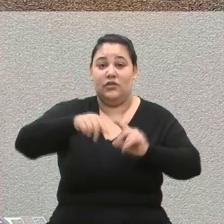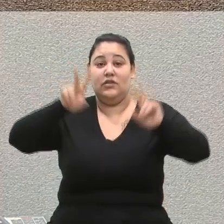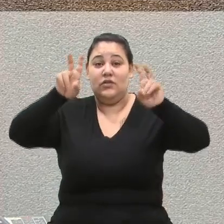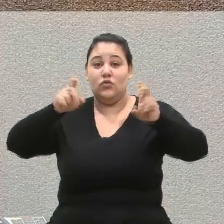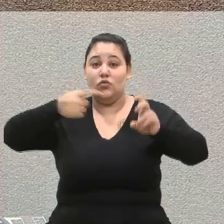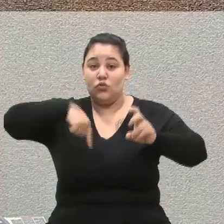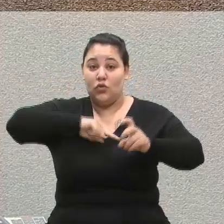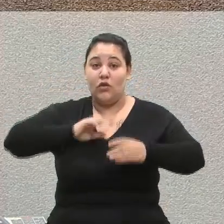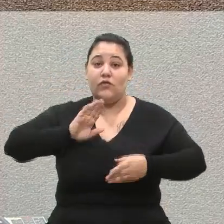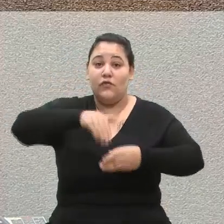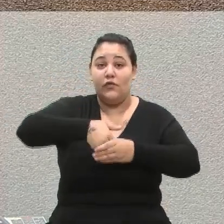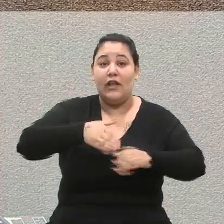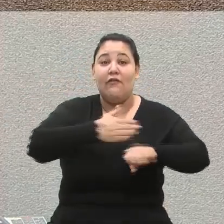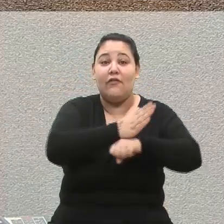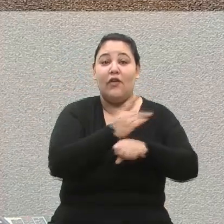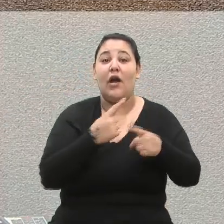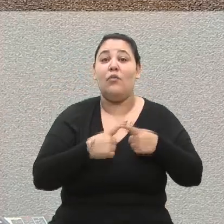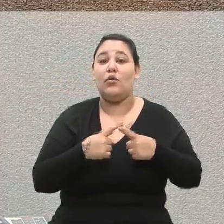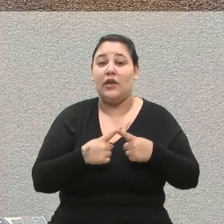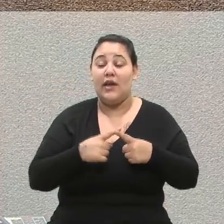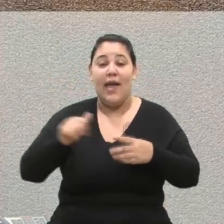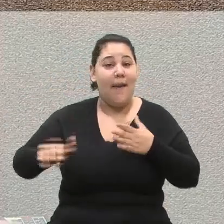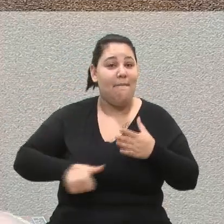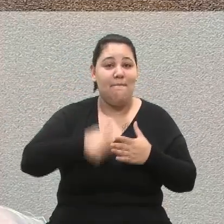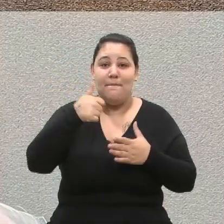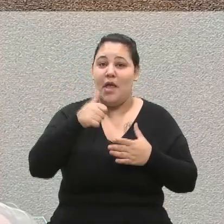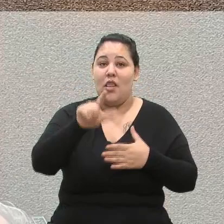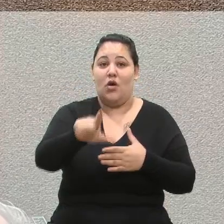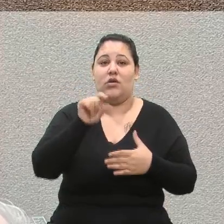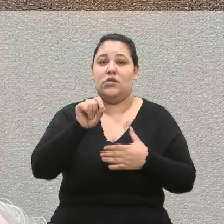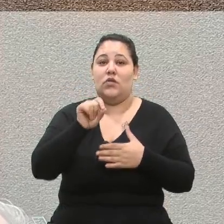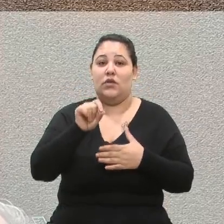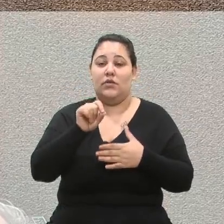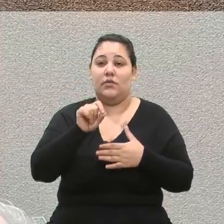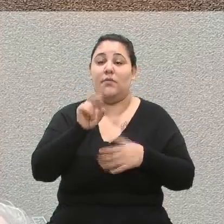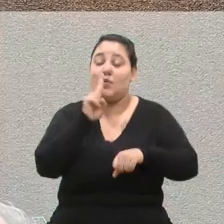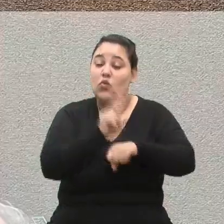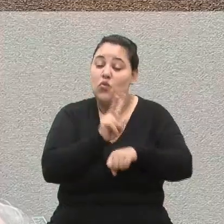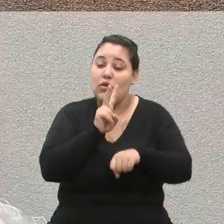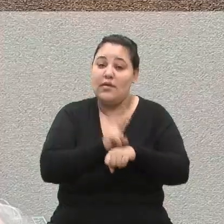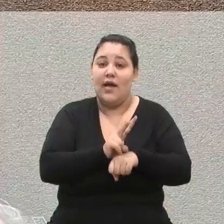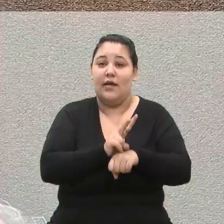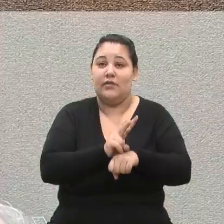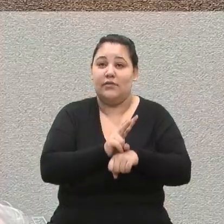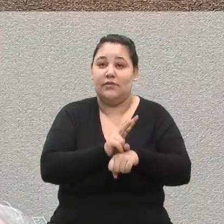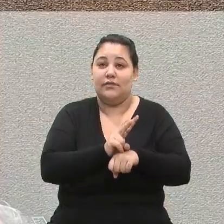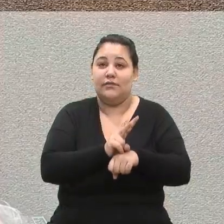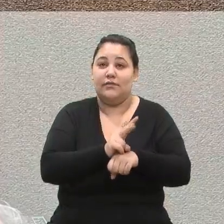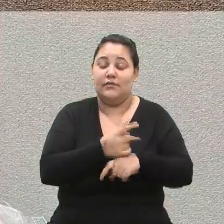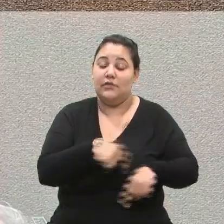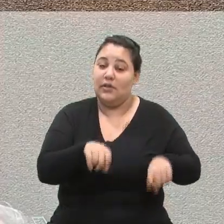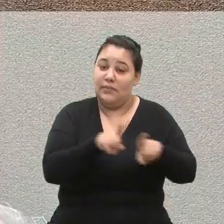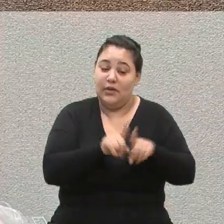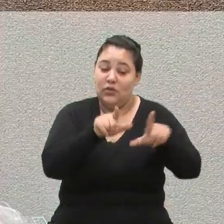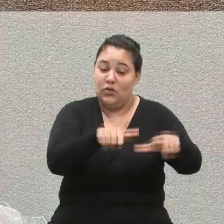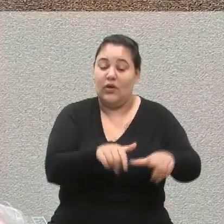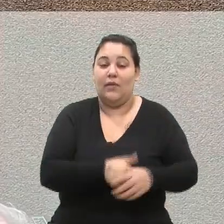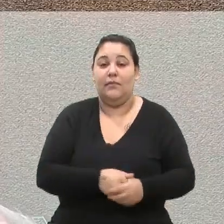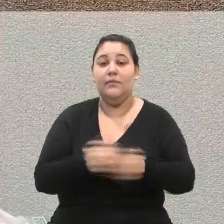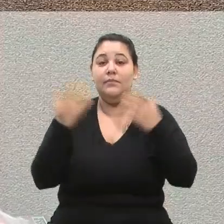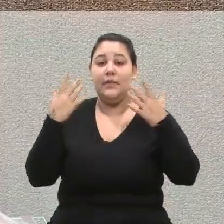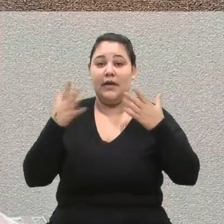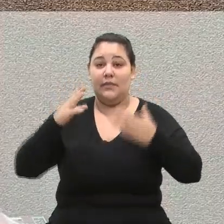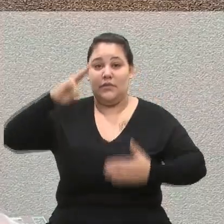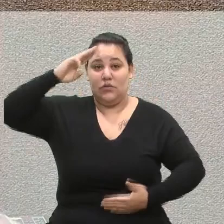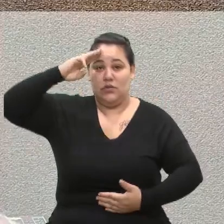favorável, porque esta é a melhor alternativa para a preservação e cuidado também daquele local. Parabéns, Grupo